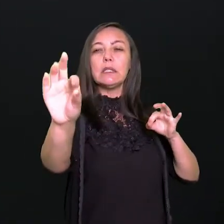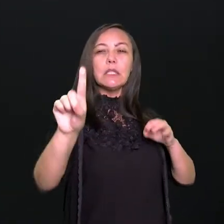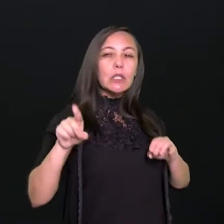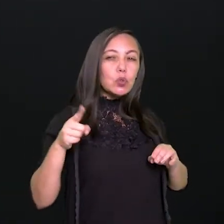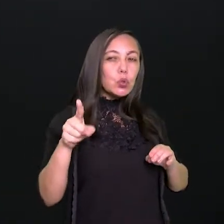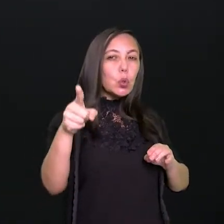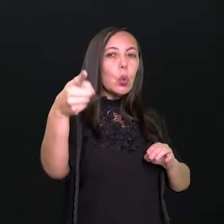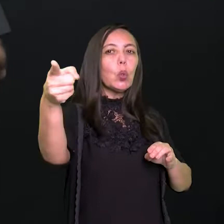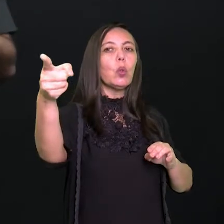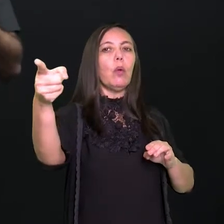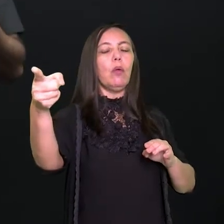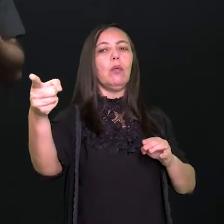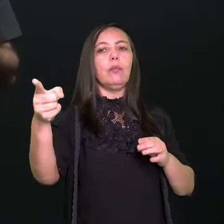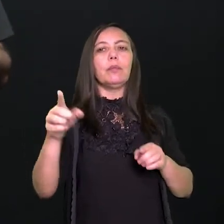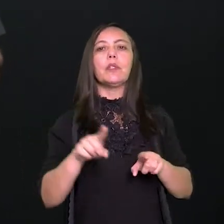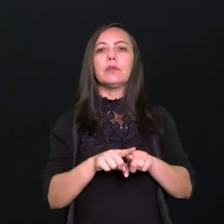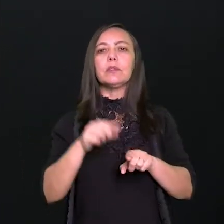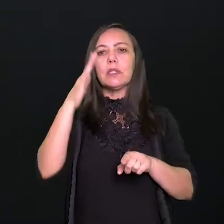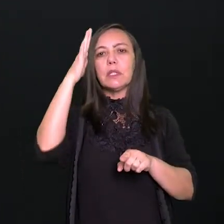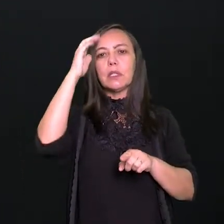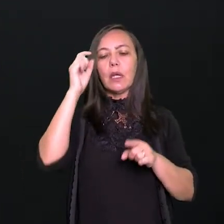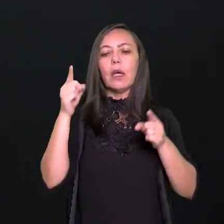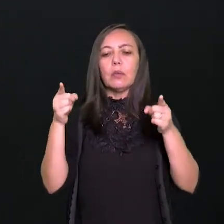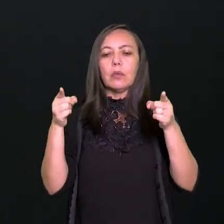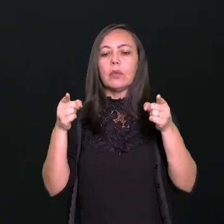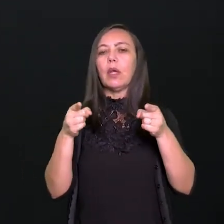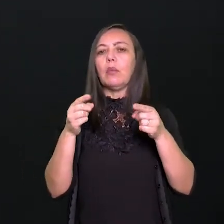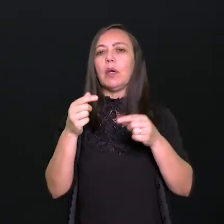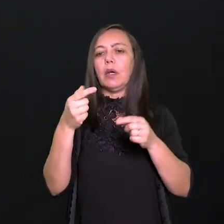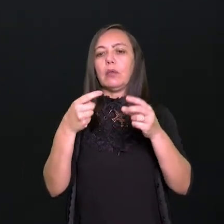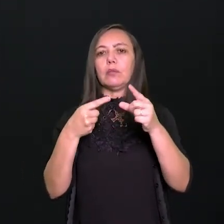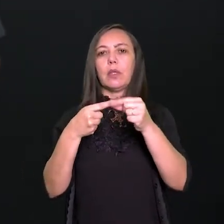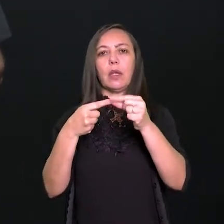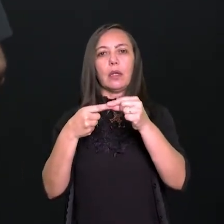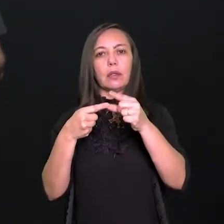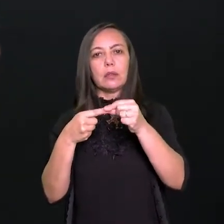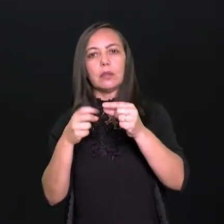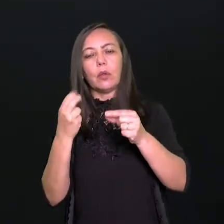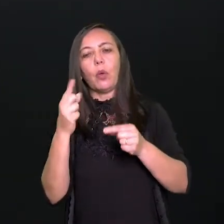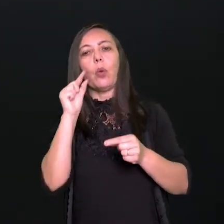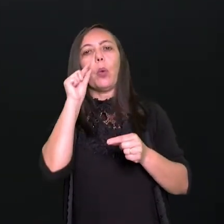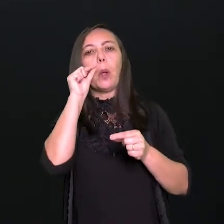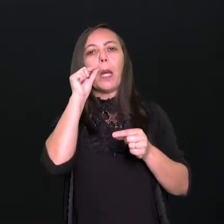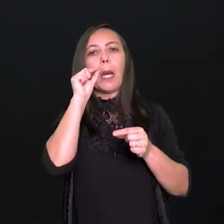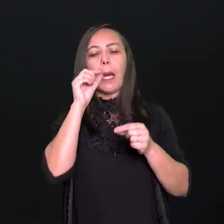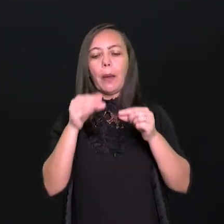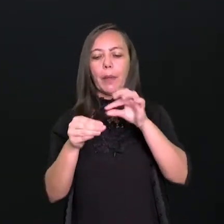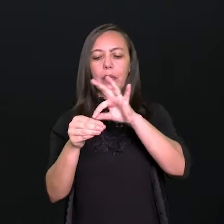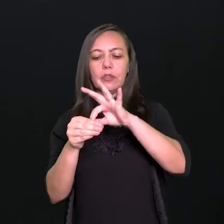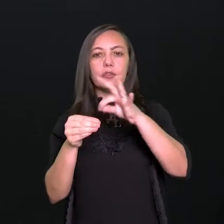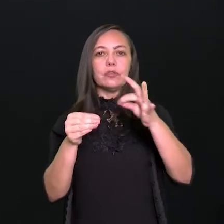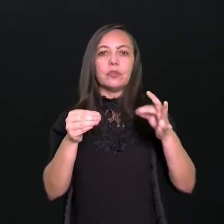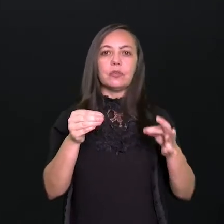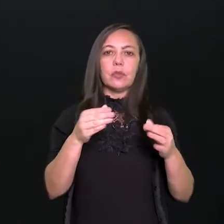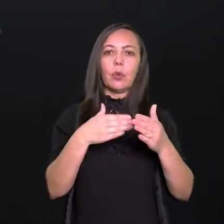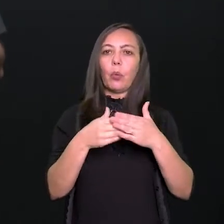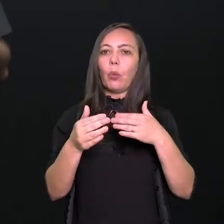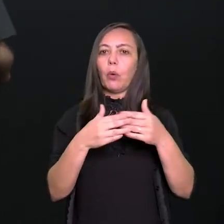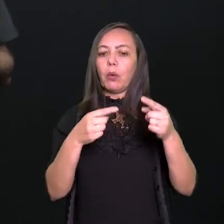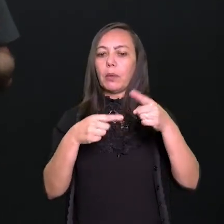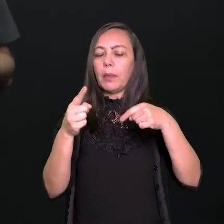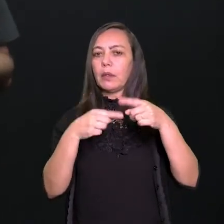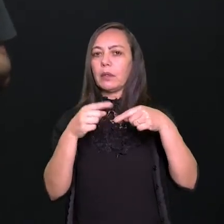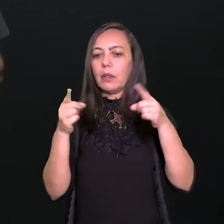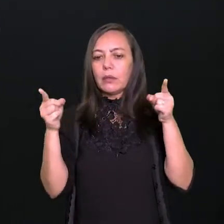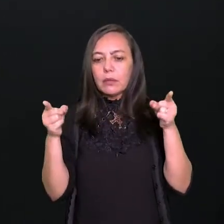grandes. Agora, quando você determina o tamanho da caneta, do lápis, de um estojo, qualquer material